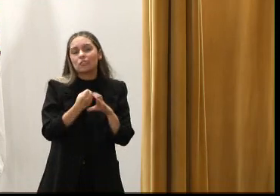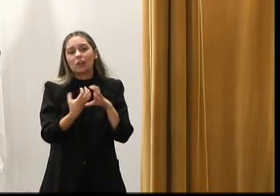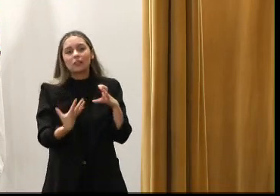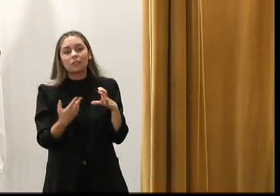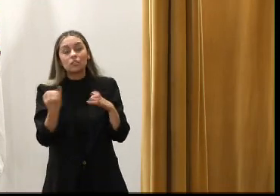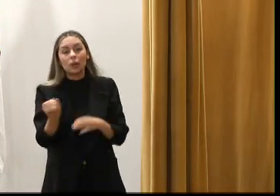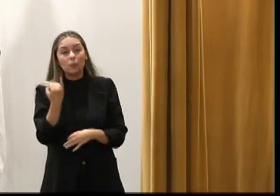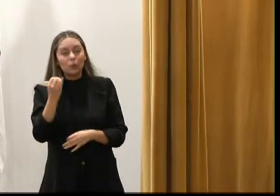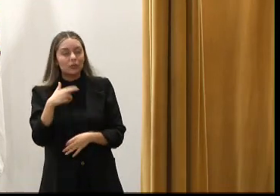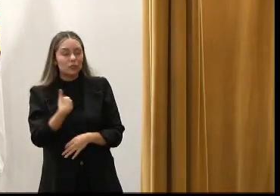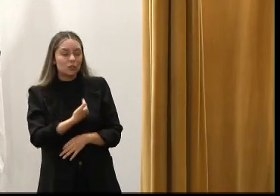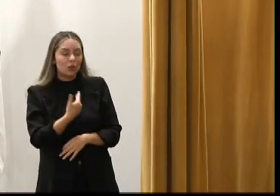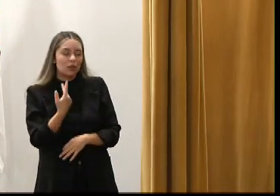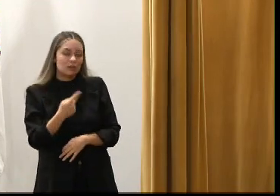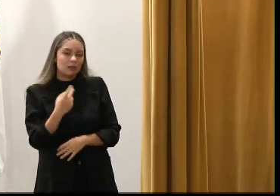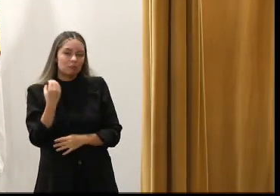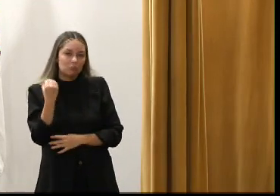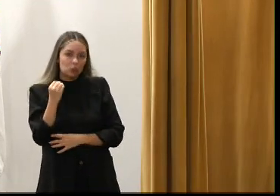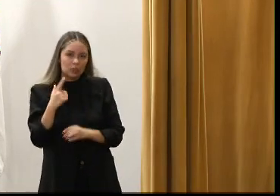aqui para a cidade de Porto Alegre.